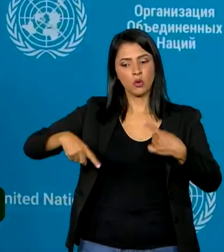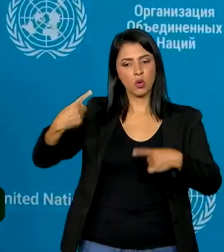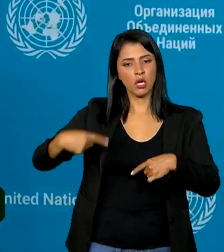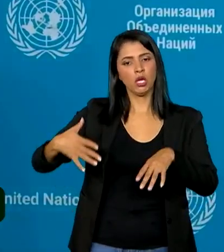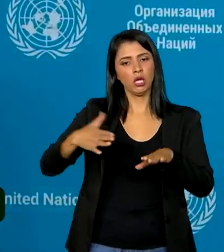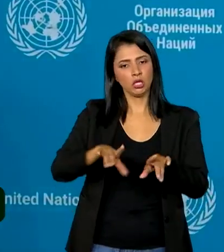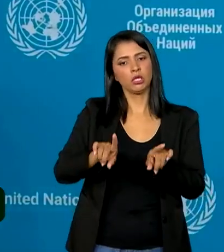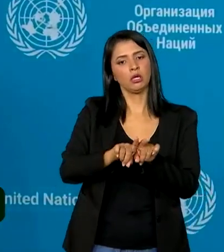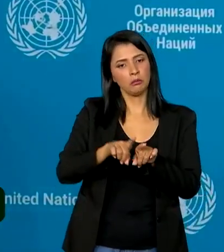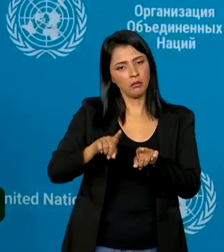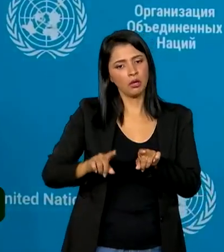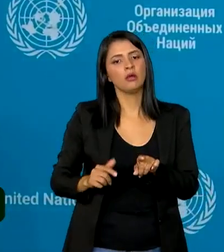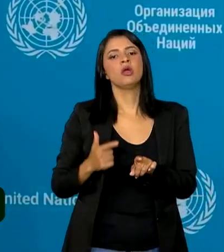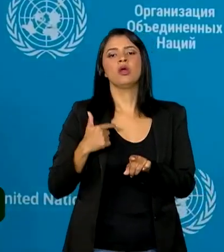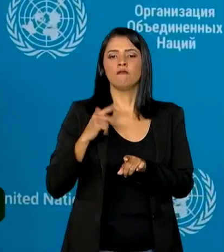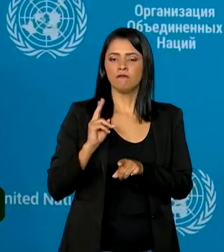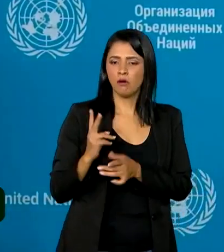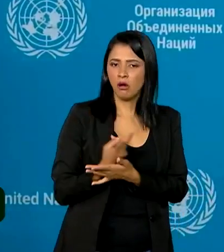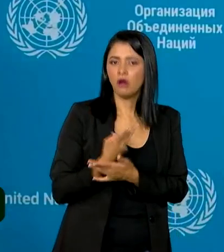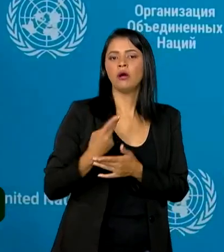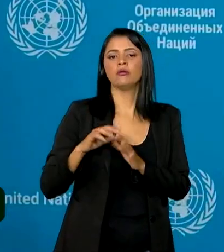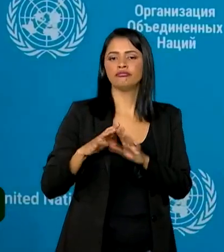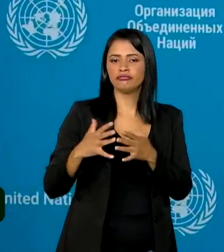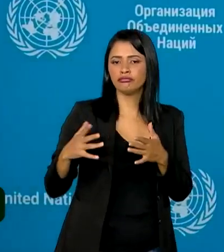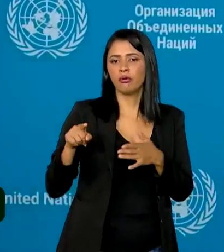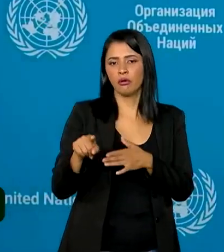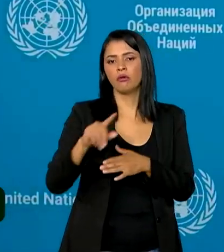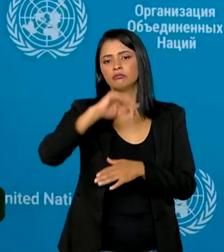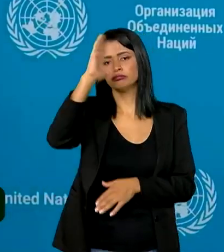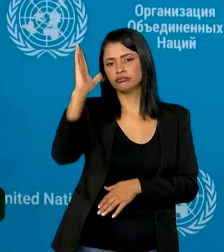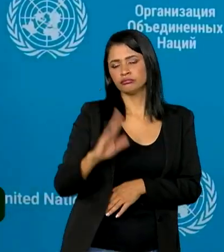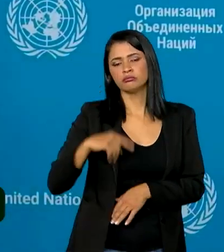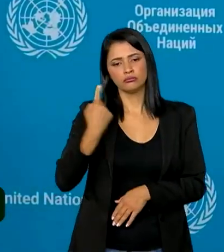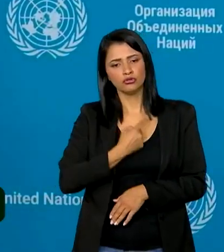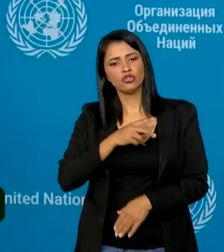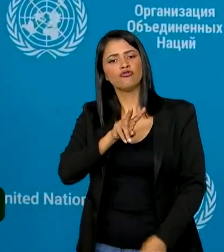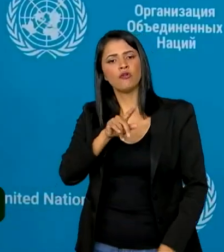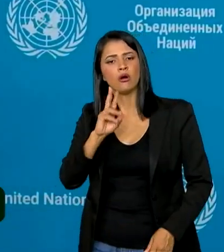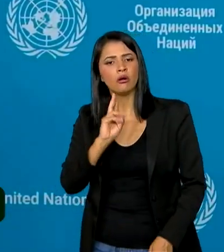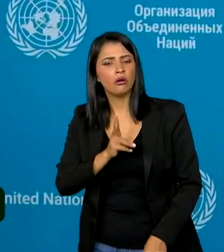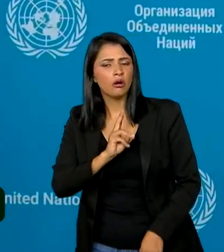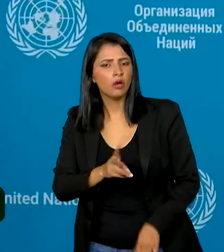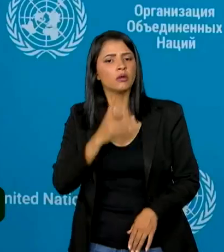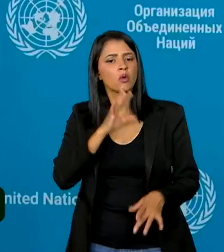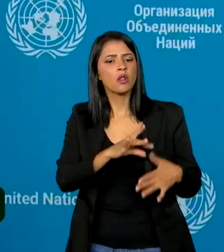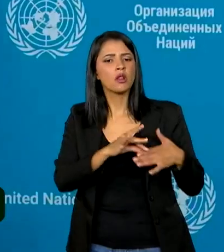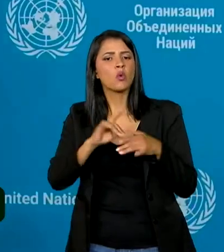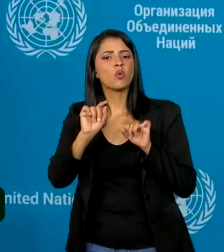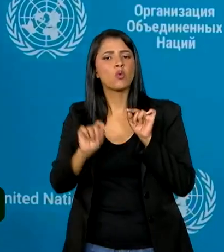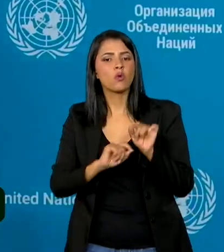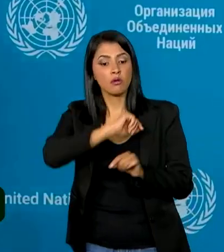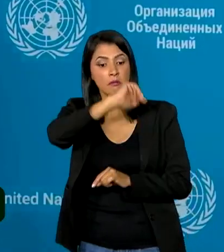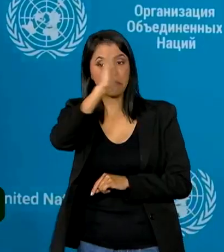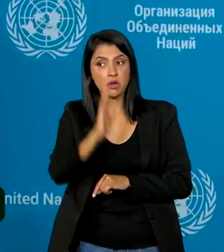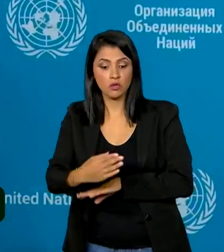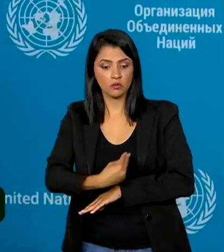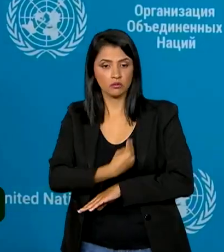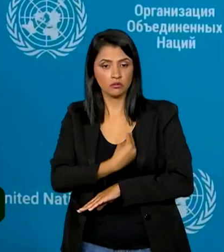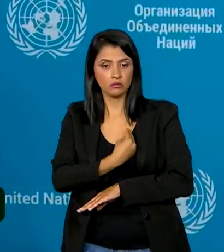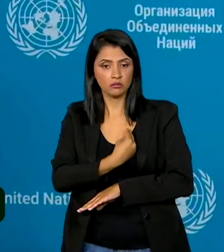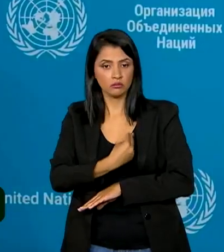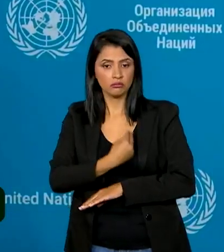destinos mais buscados e destacou que a exposição sobre a Amazônia oferece uma oportunidade valiosa para quem deseja